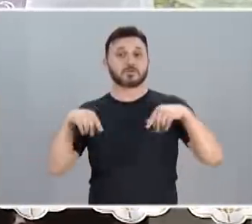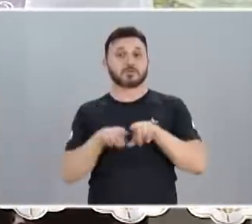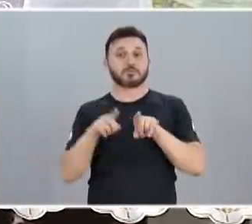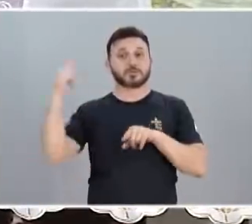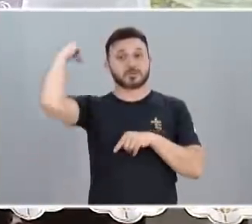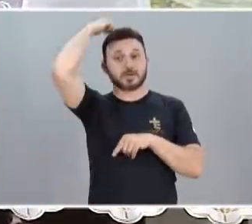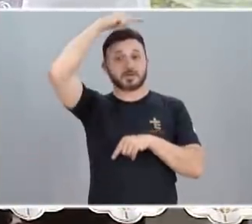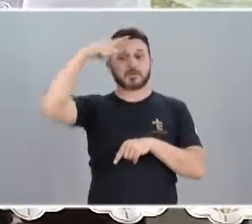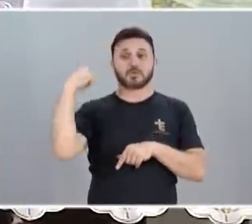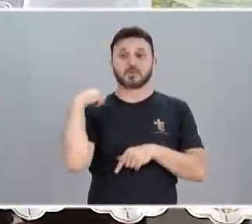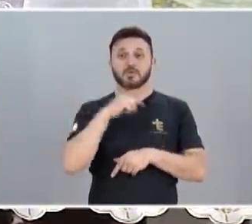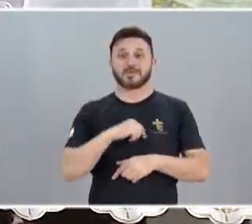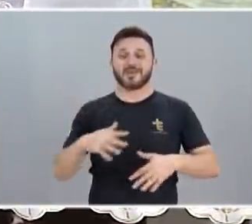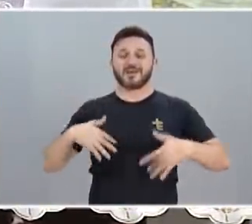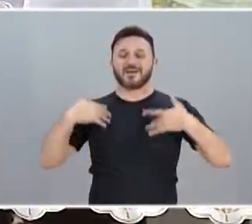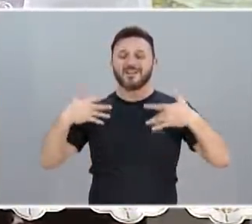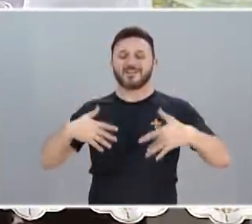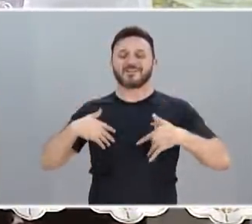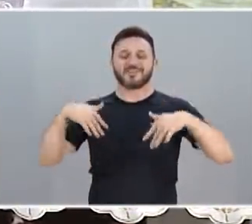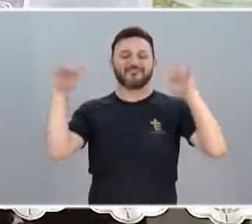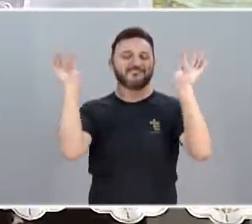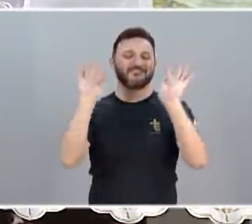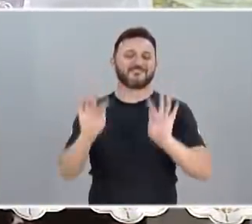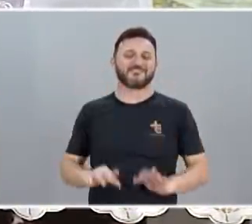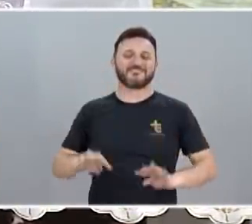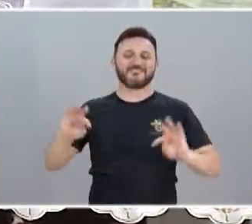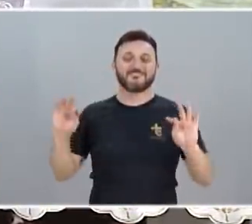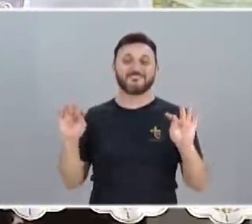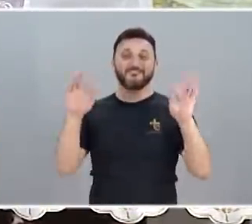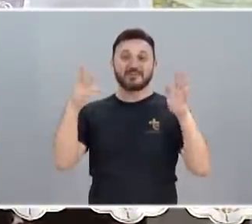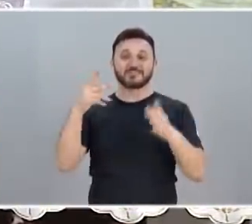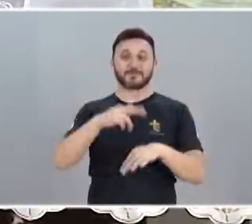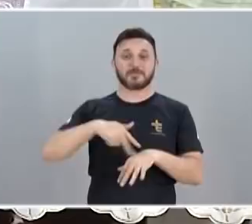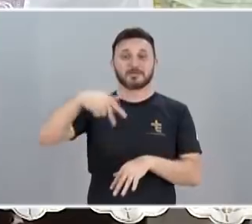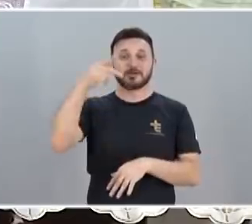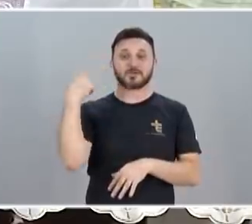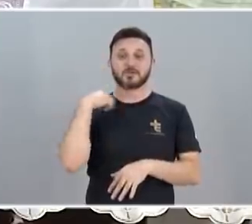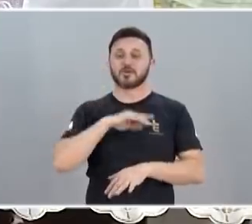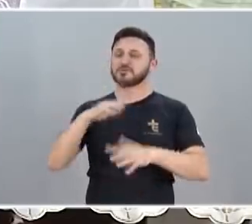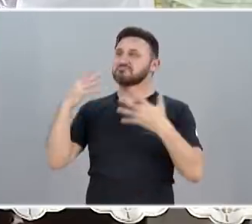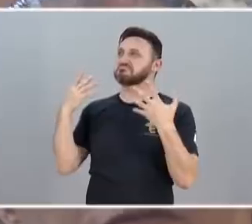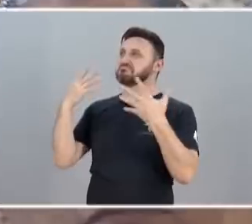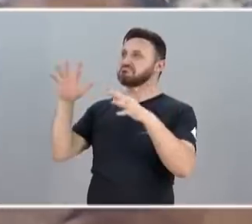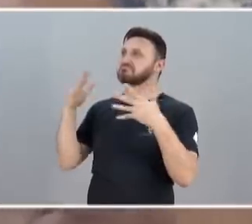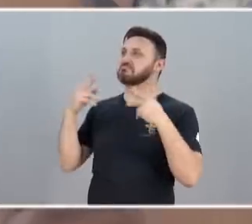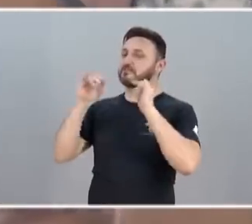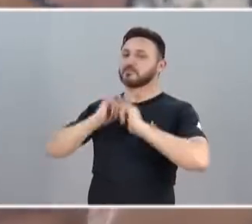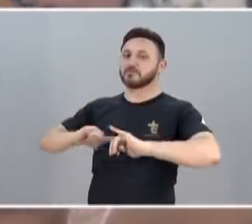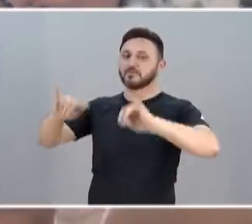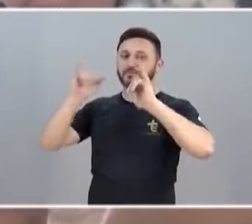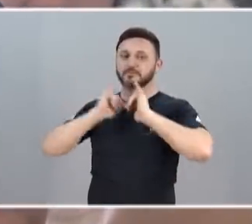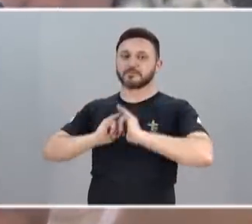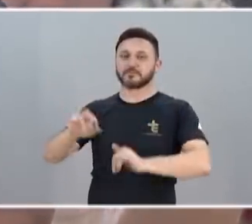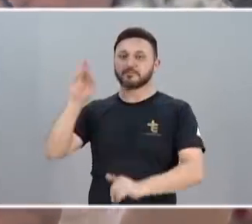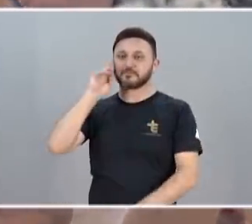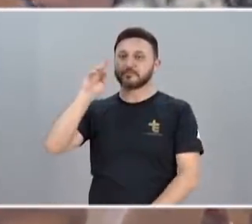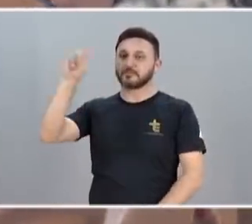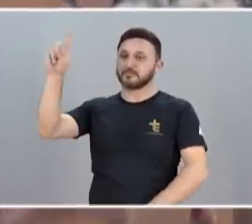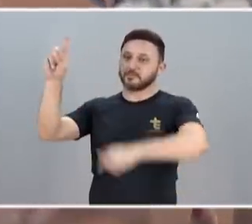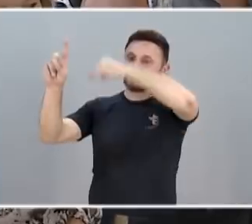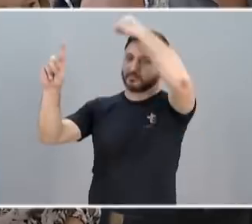santos, transbordando de alegria pascal, nós vos aclamamos dizendo a uma só voz. Santo, santo,